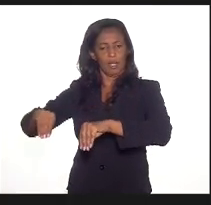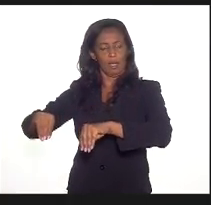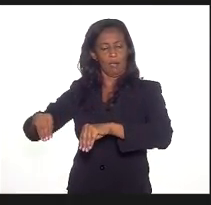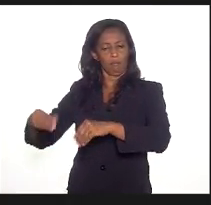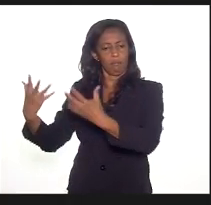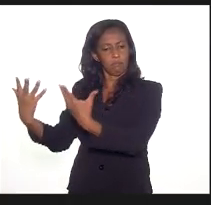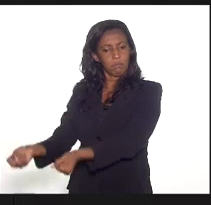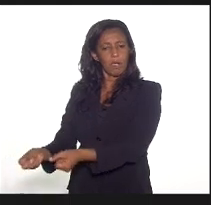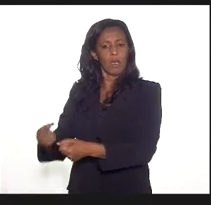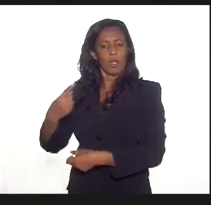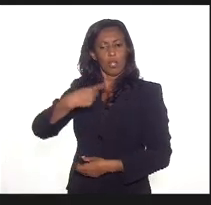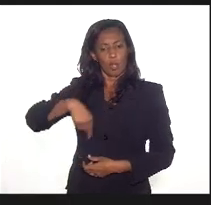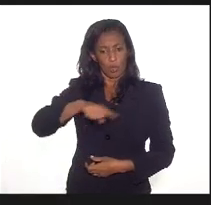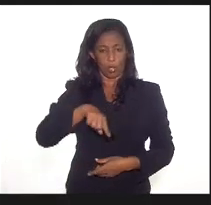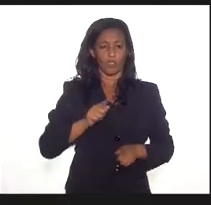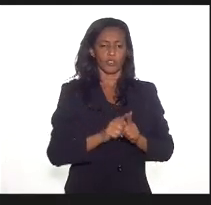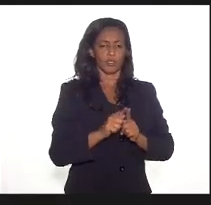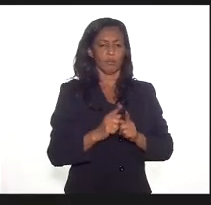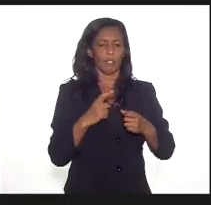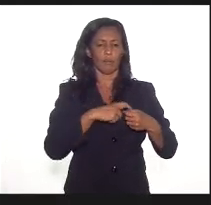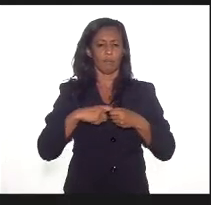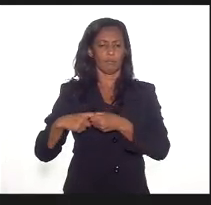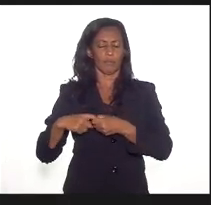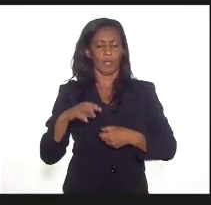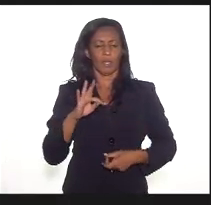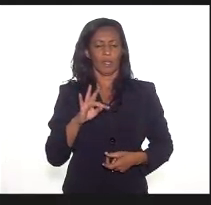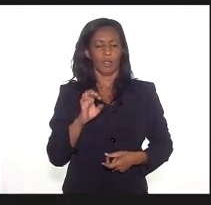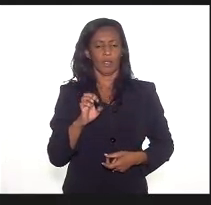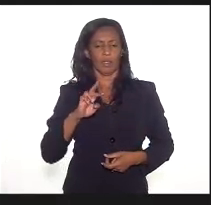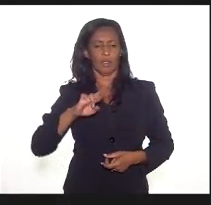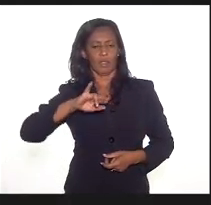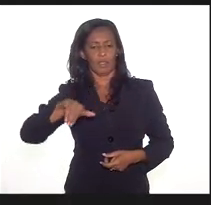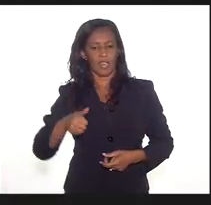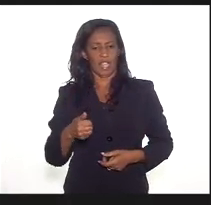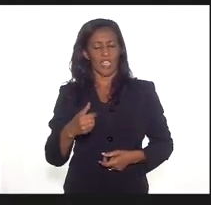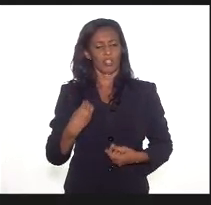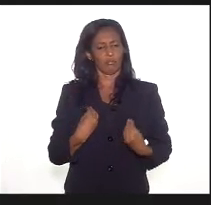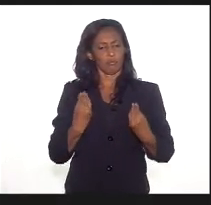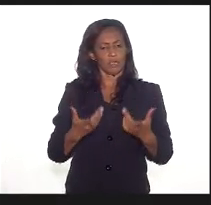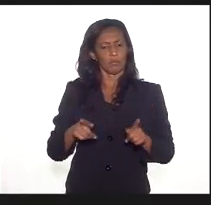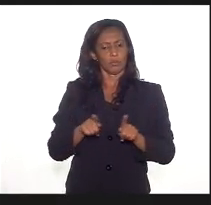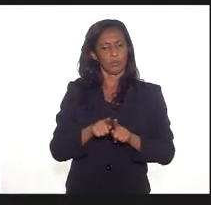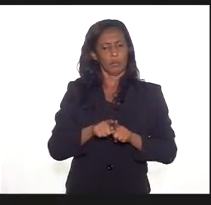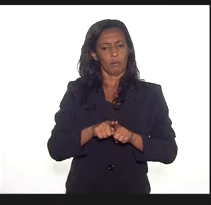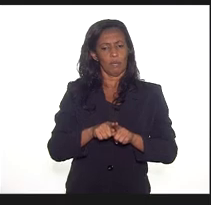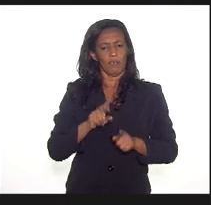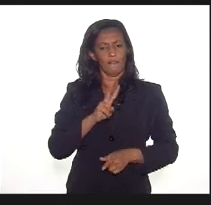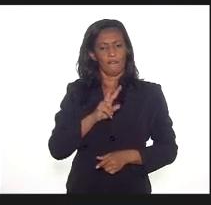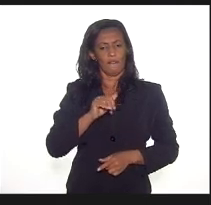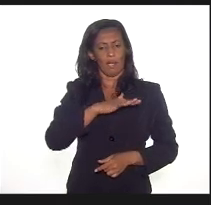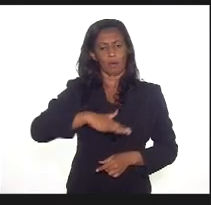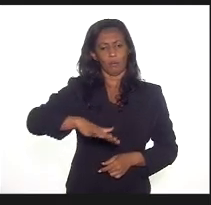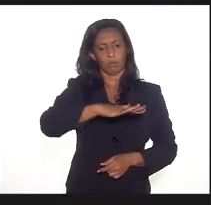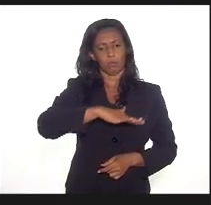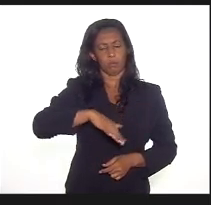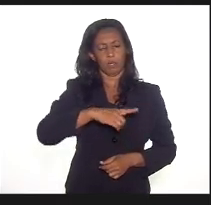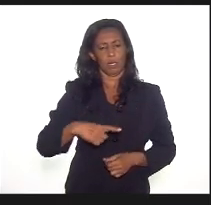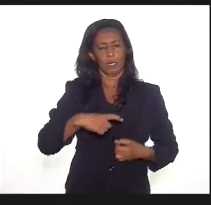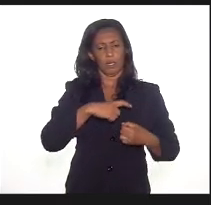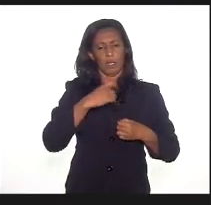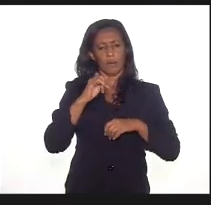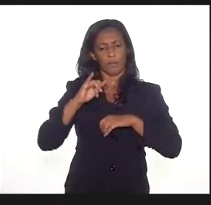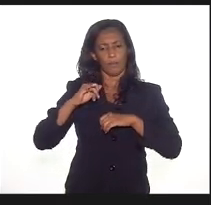também fizemos aqui em Maricá, em parceria com o Interj, uma titularização importante de várias áreas do município. E eu